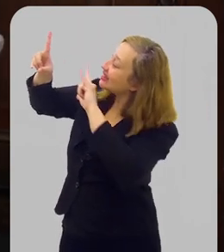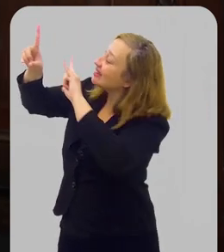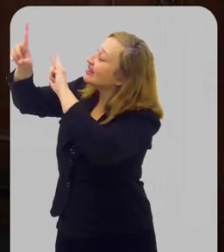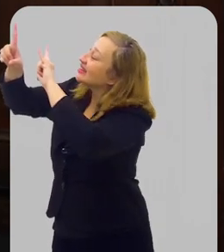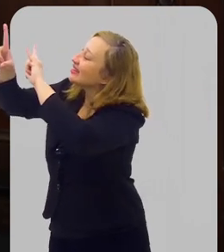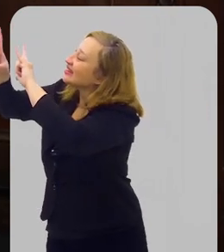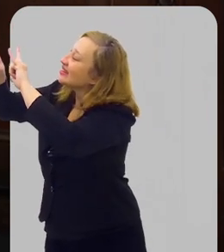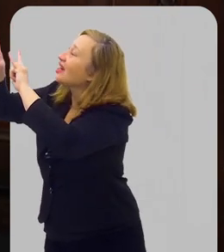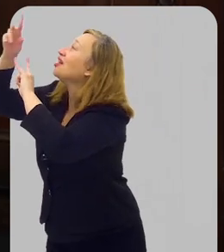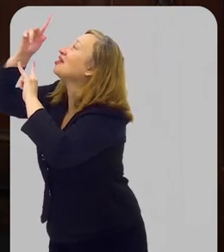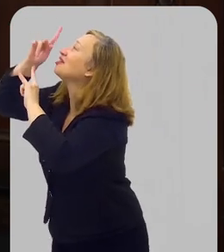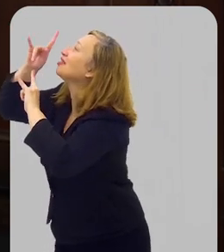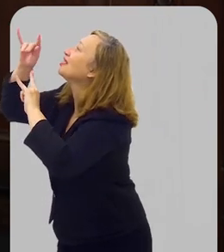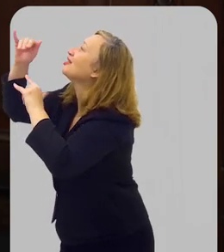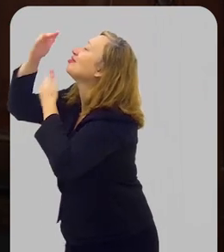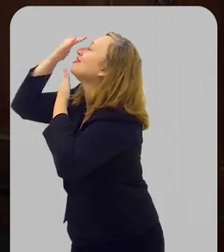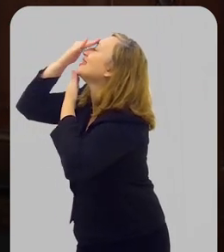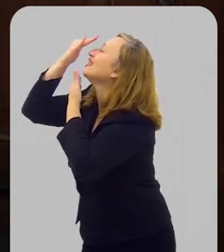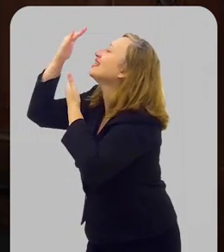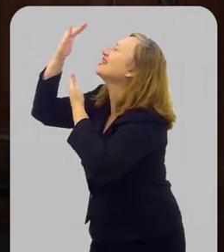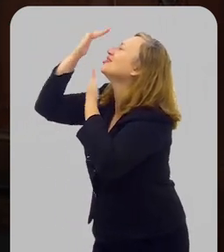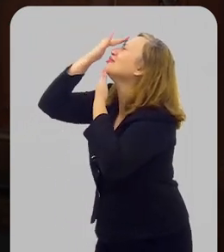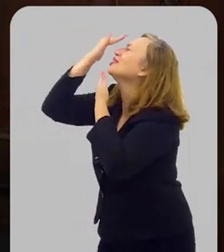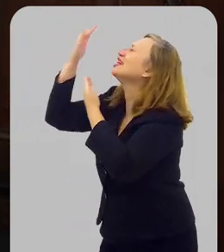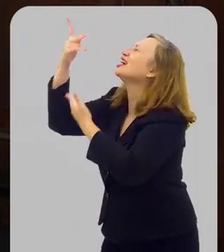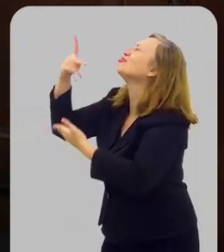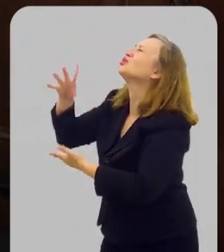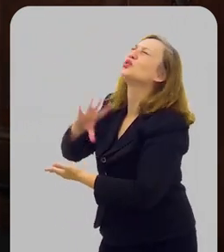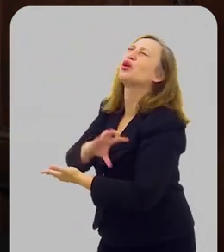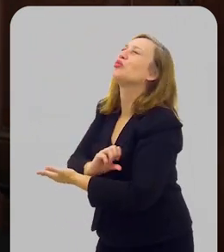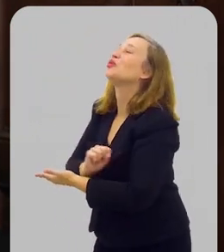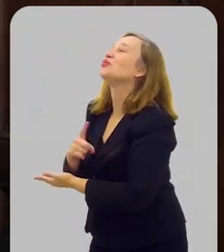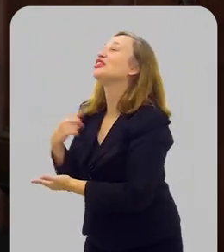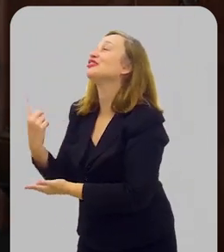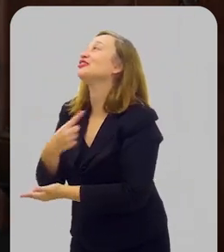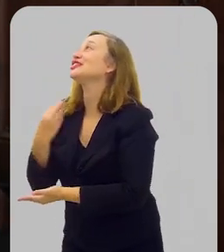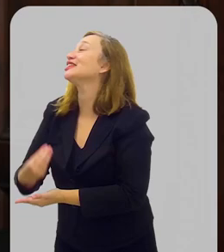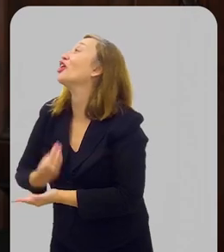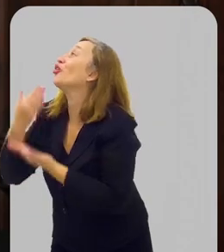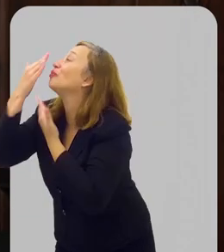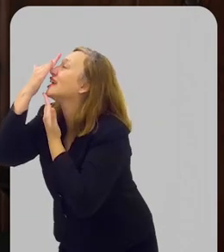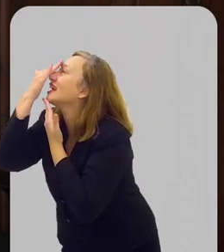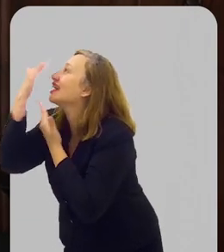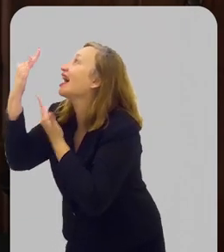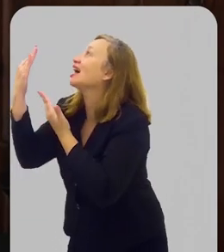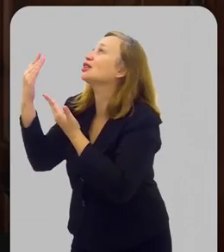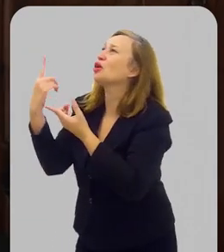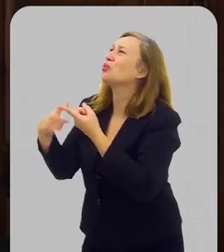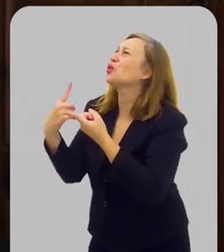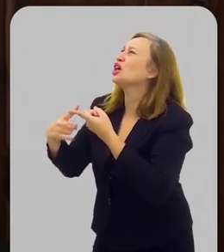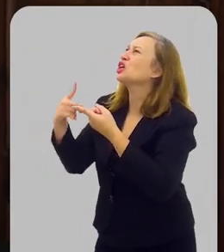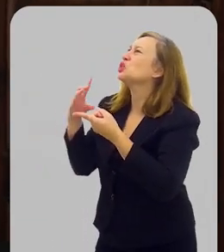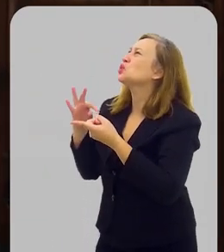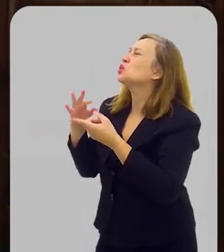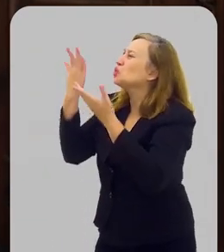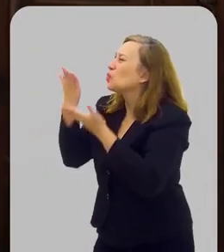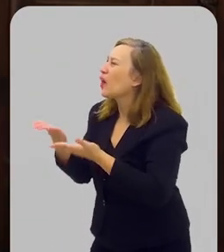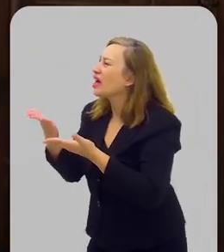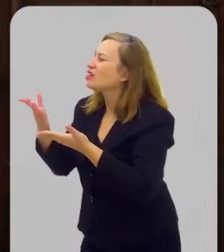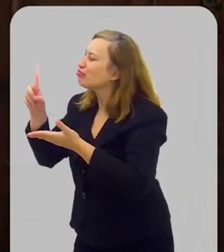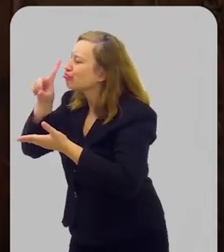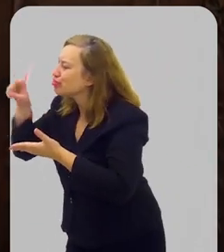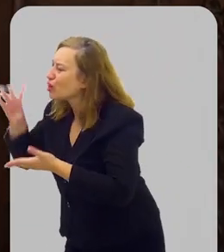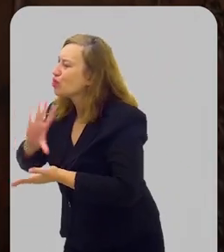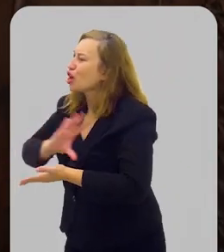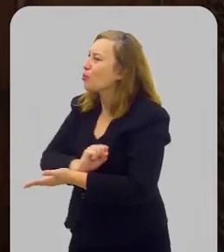amo pai muito obrigado pai muito obrigado pelo teu amor por nós muito obrigado porque tu és um Deus